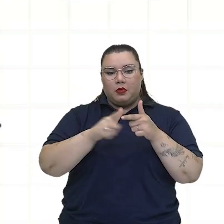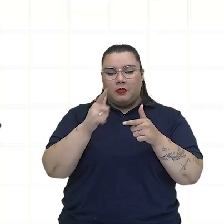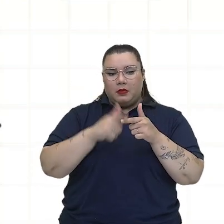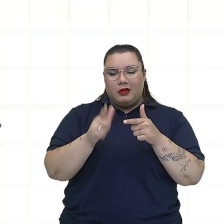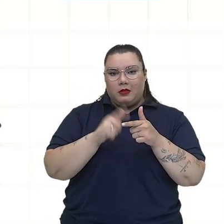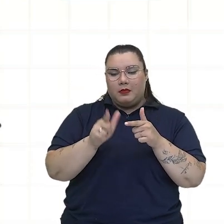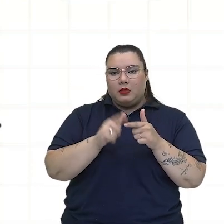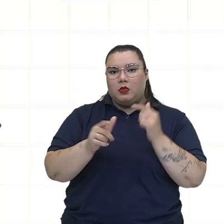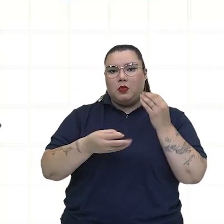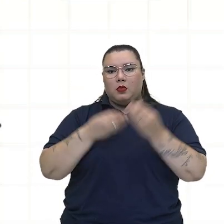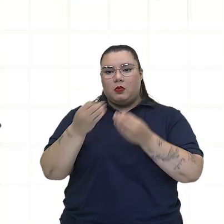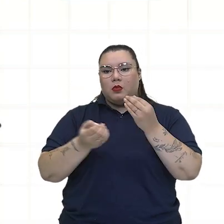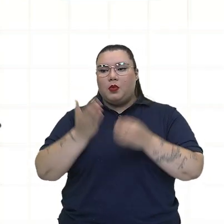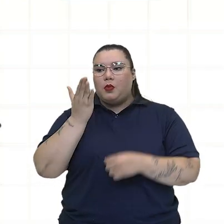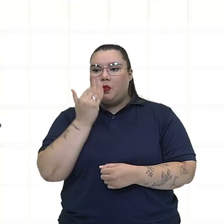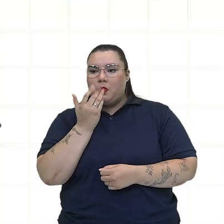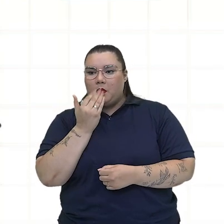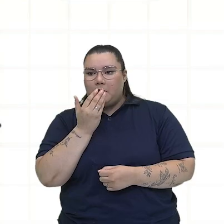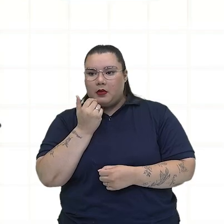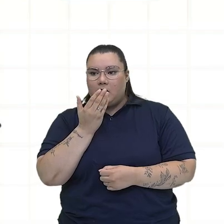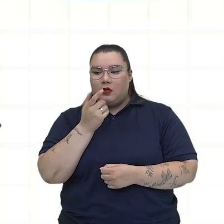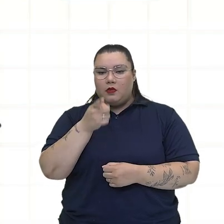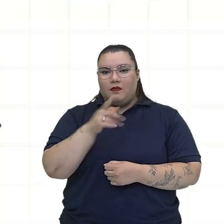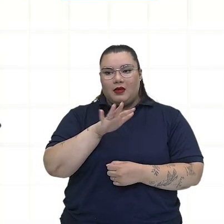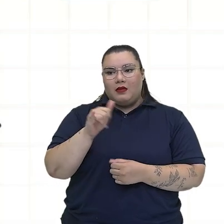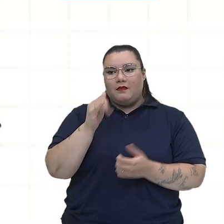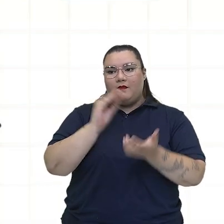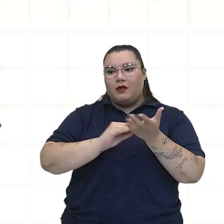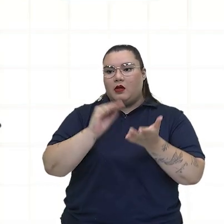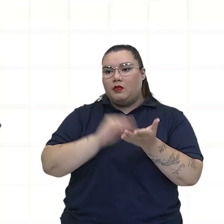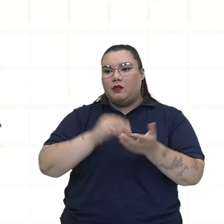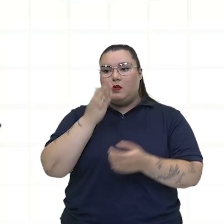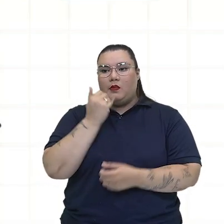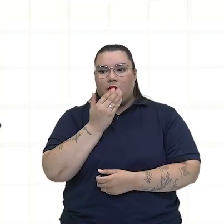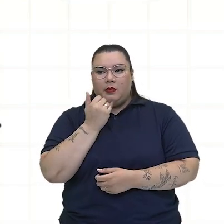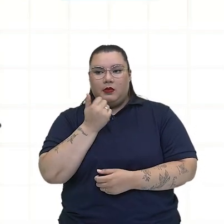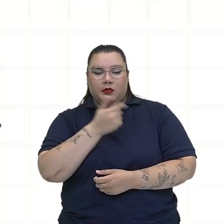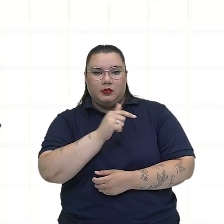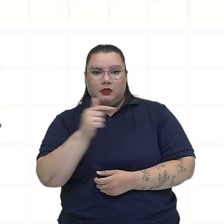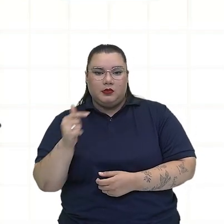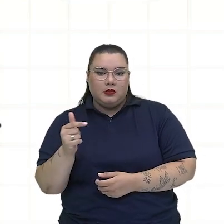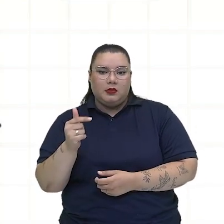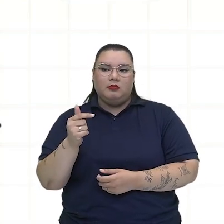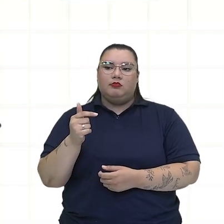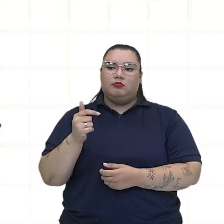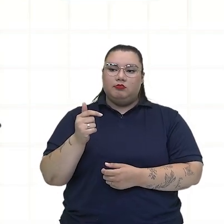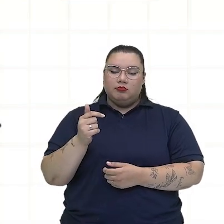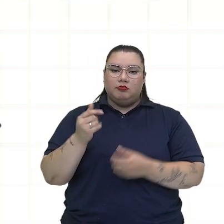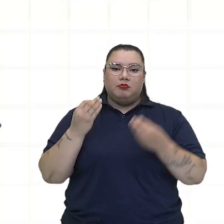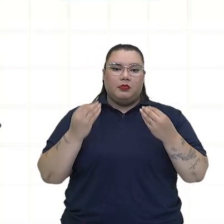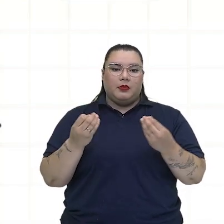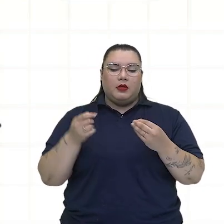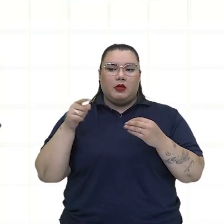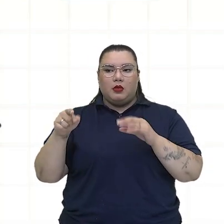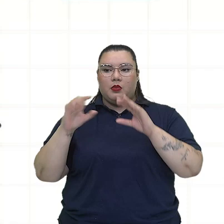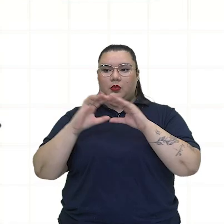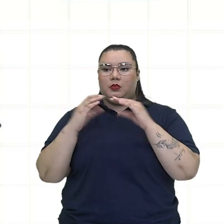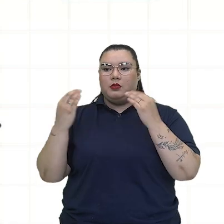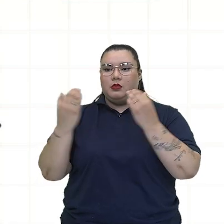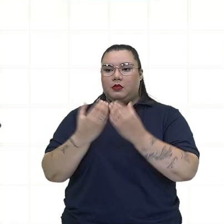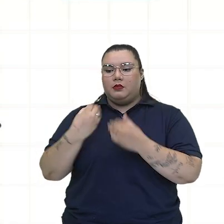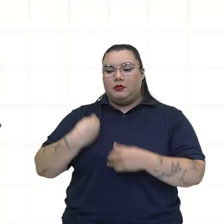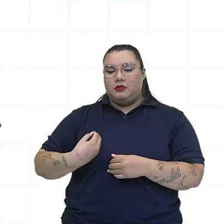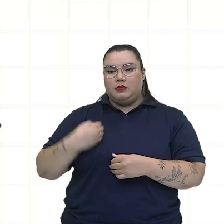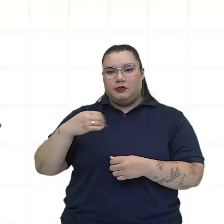insegurança alimentar. O que é isso? Que vai começar a faltar comida, alimento, para aquelas comunidades